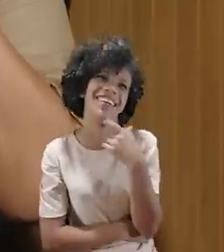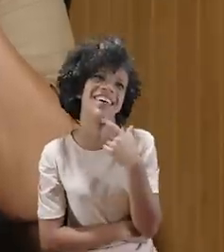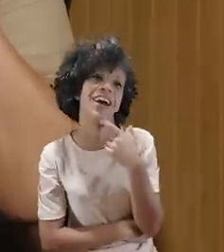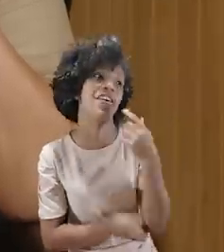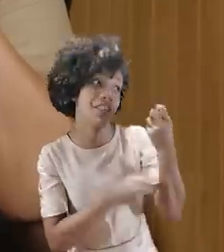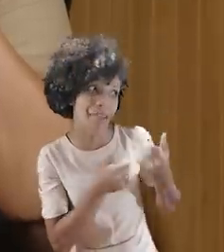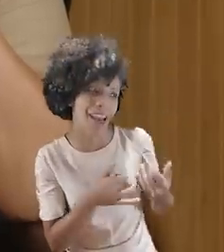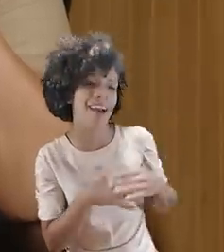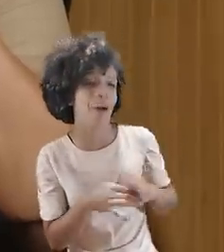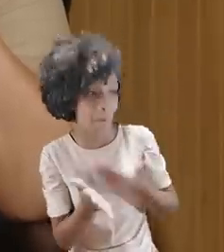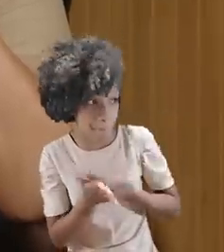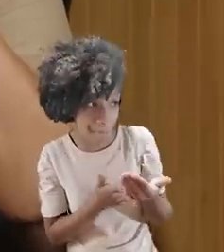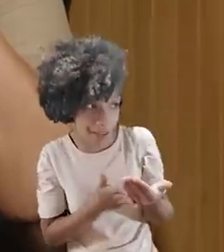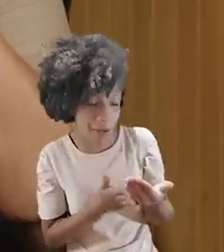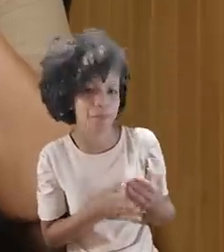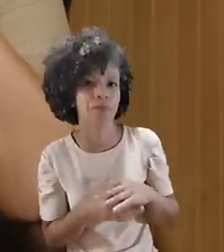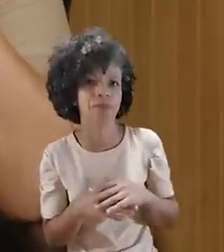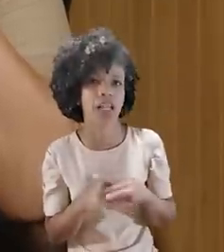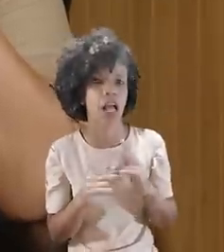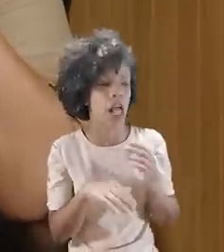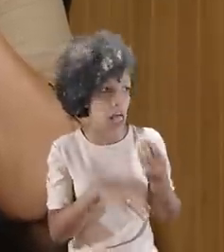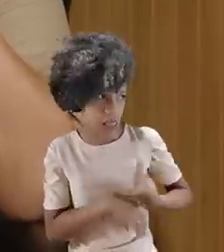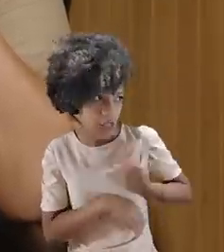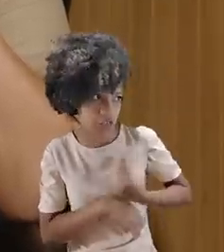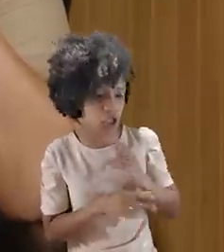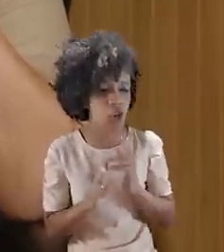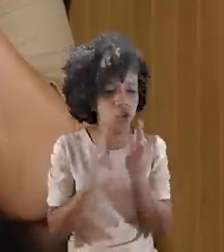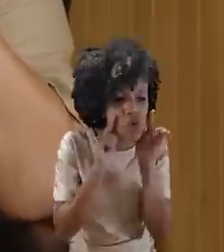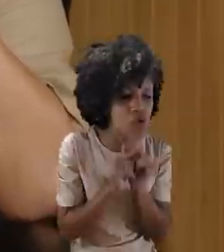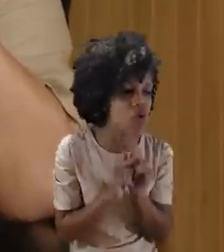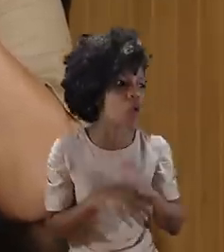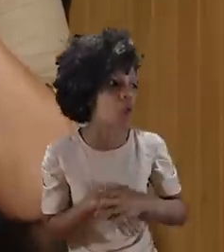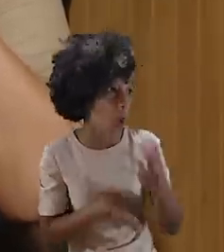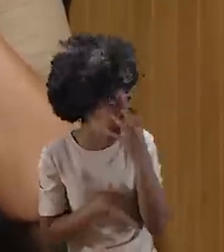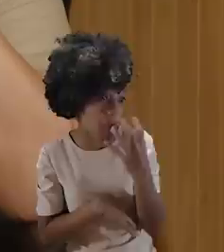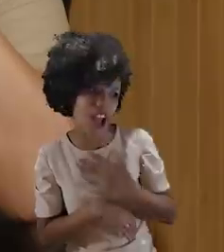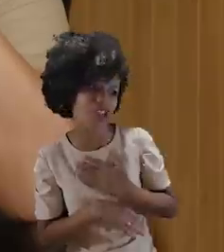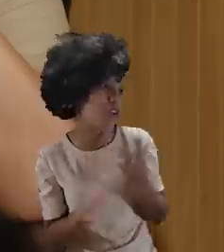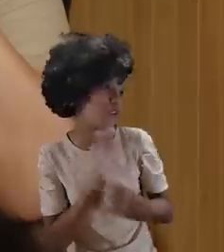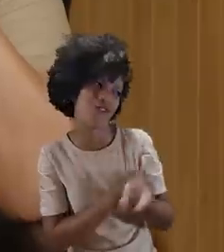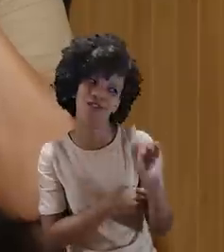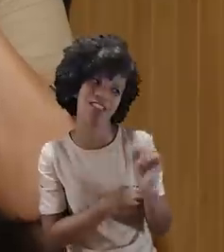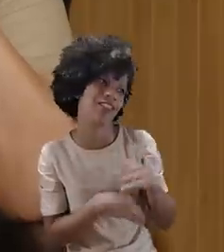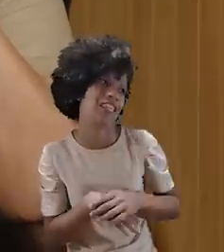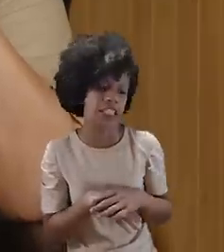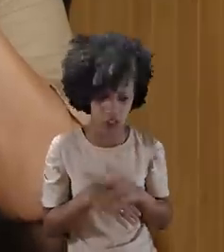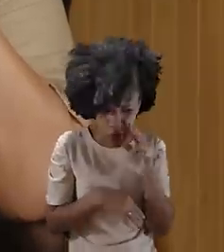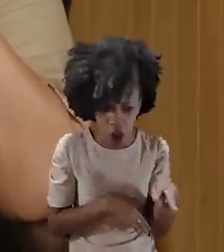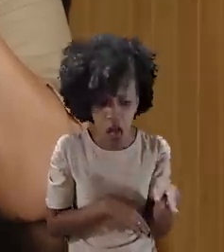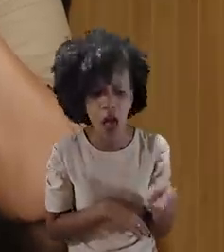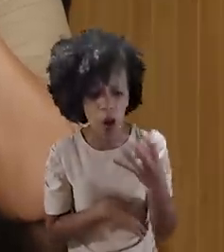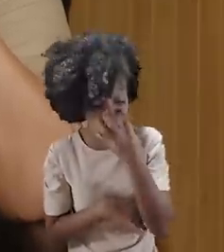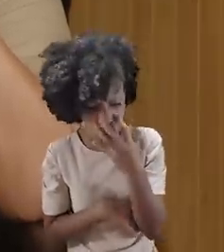fala para você quando eu tava começando o cabelo no na vida de barbeiro mesmo nem meu cachorro escapou tio tá muito